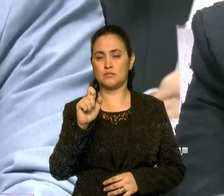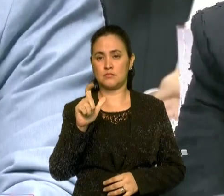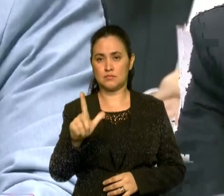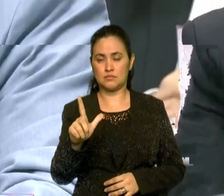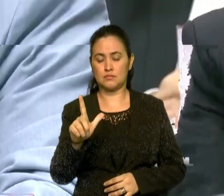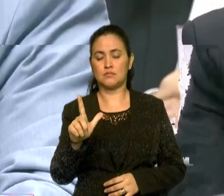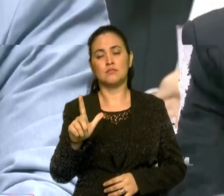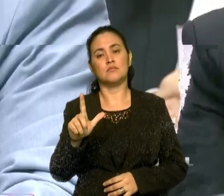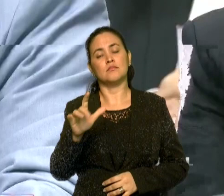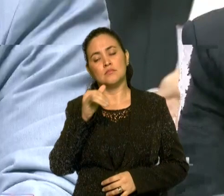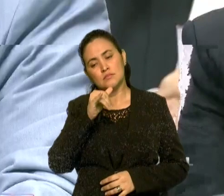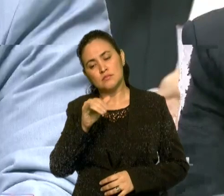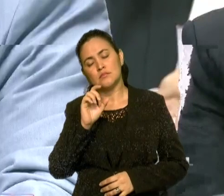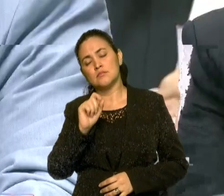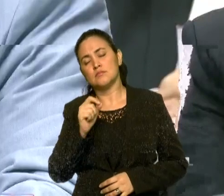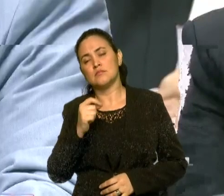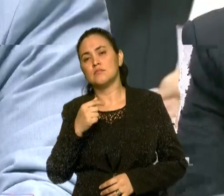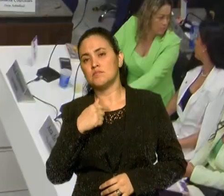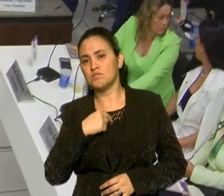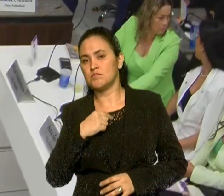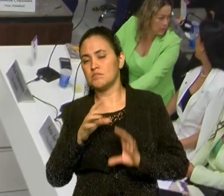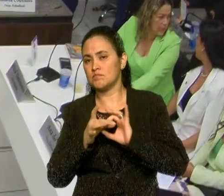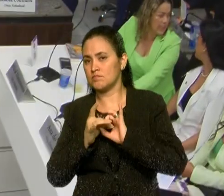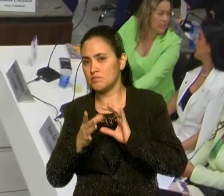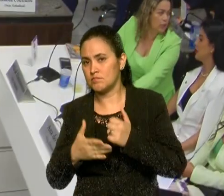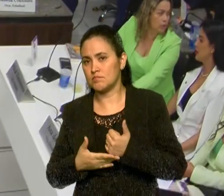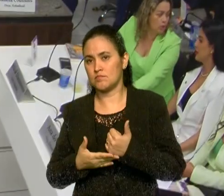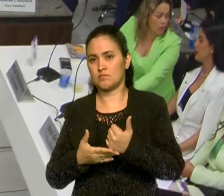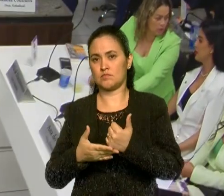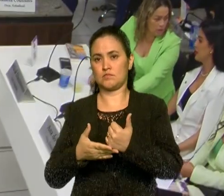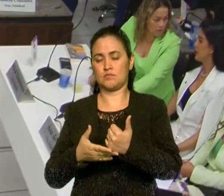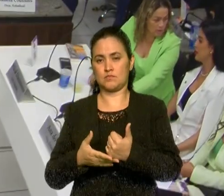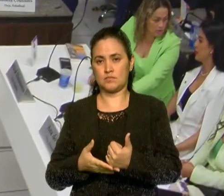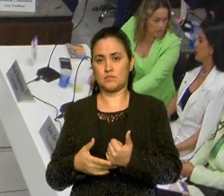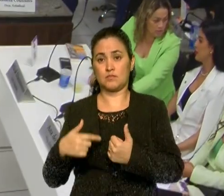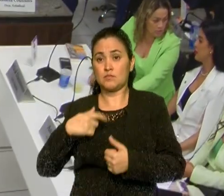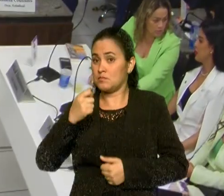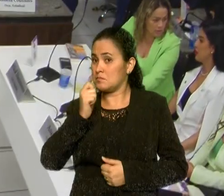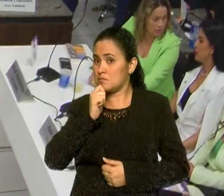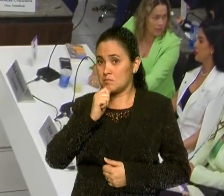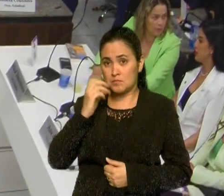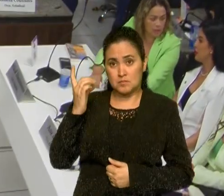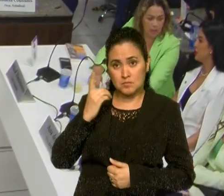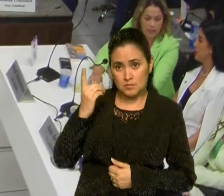diretor, fizemos trabalho de educação do trânsito aqui na cidade de Caxias.